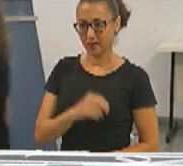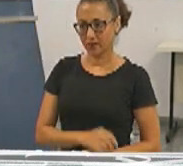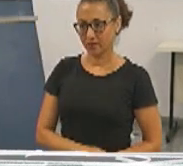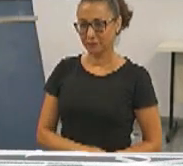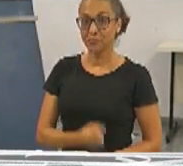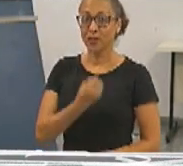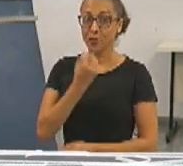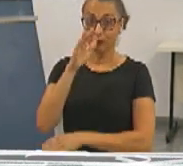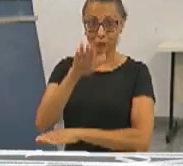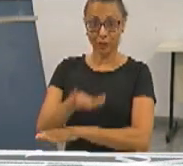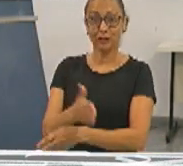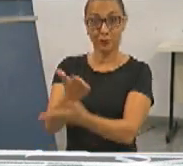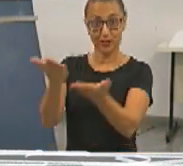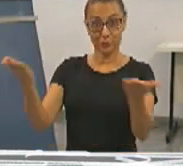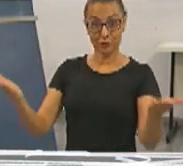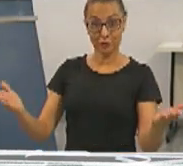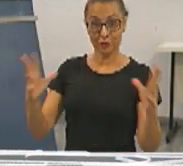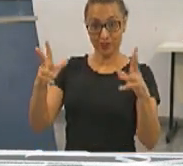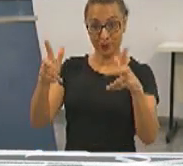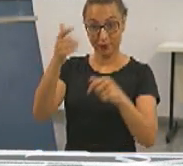Boa tarde a todos e a todas.